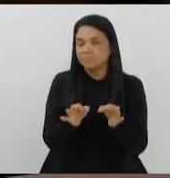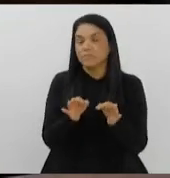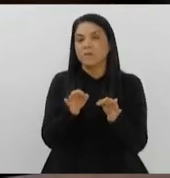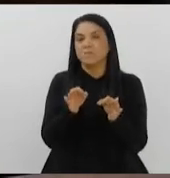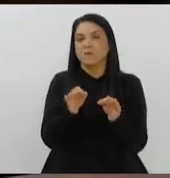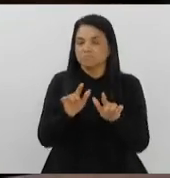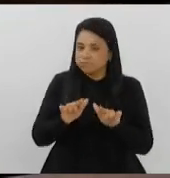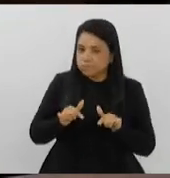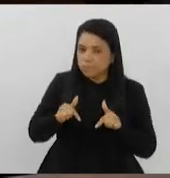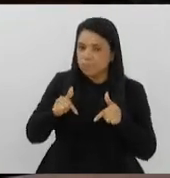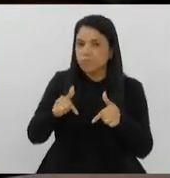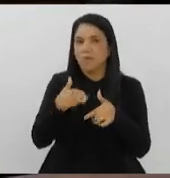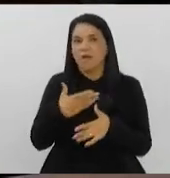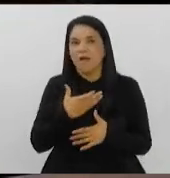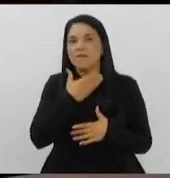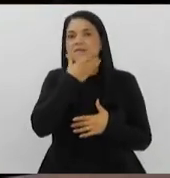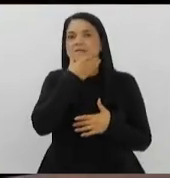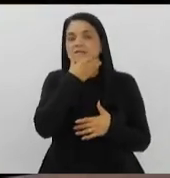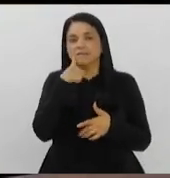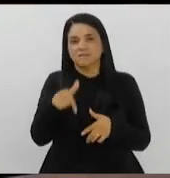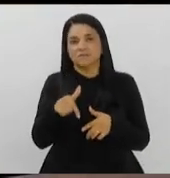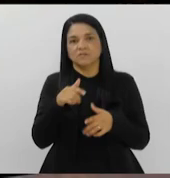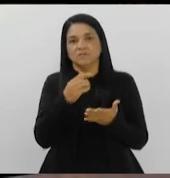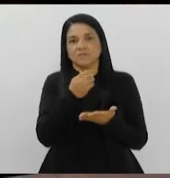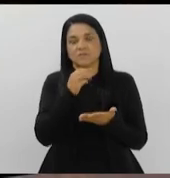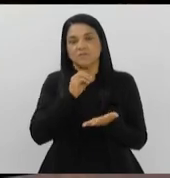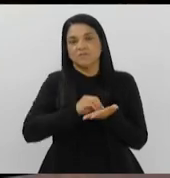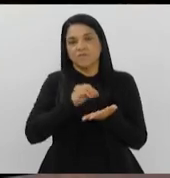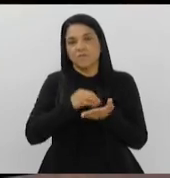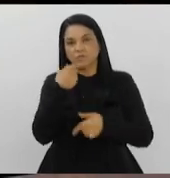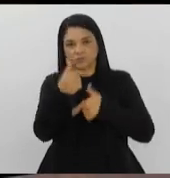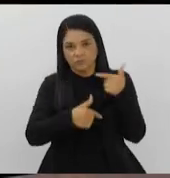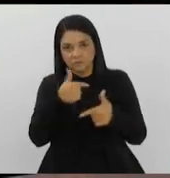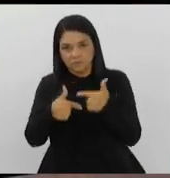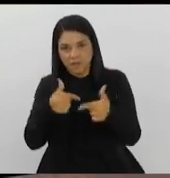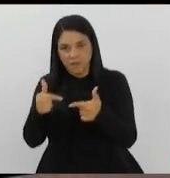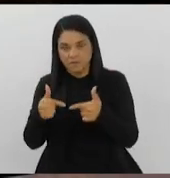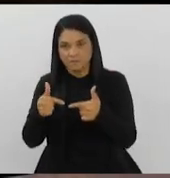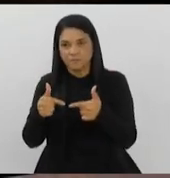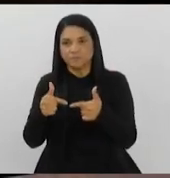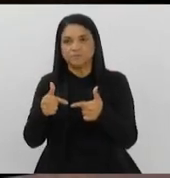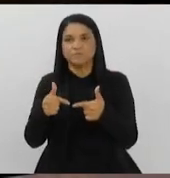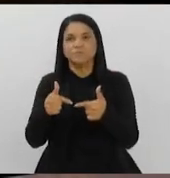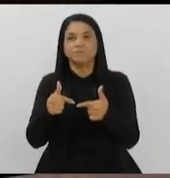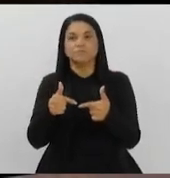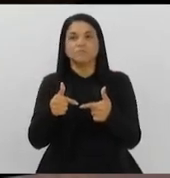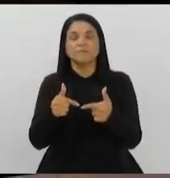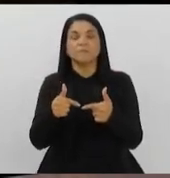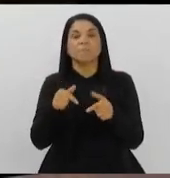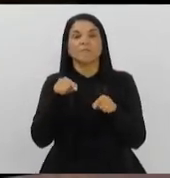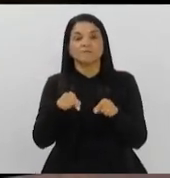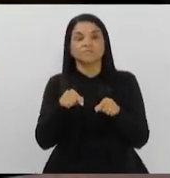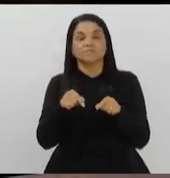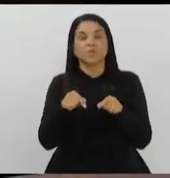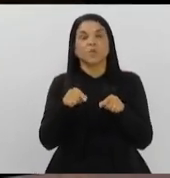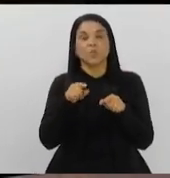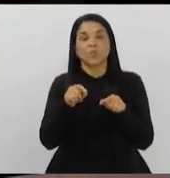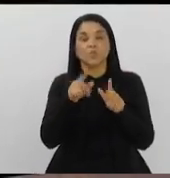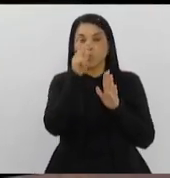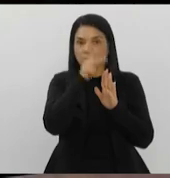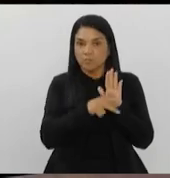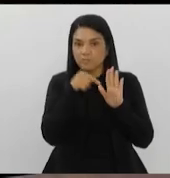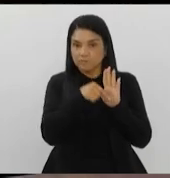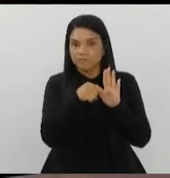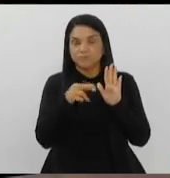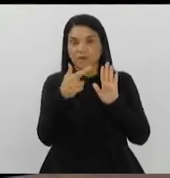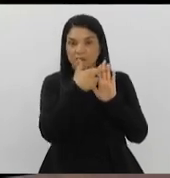enfrentar a crise de desemprego, por exemplo. Mas a peça em questão trata de regulamentação da